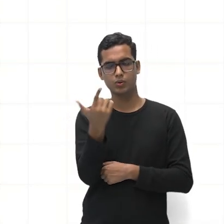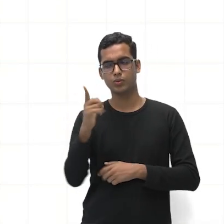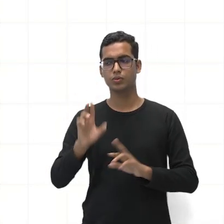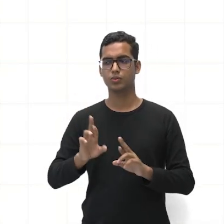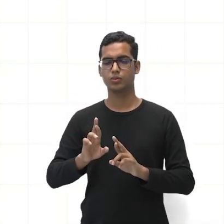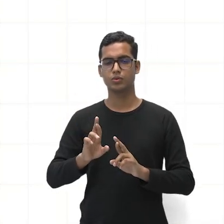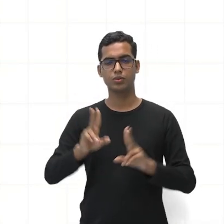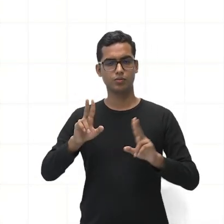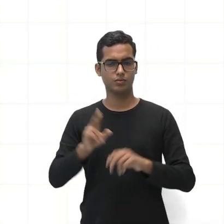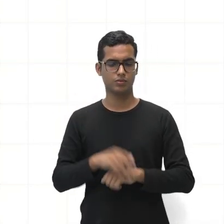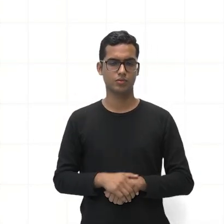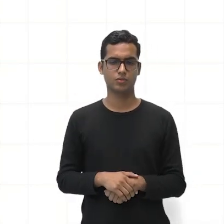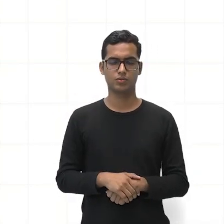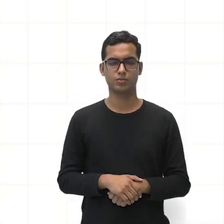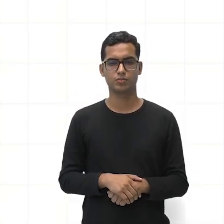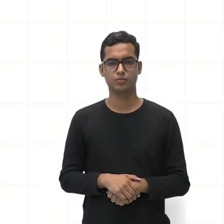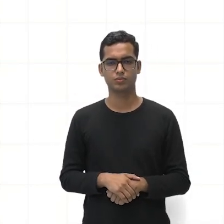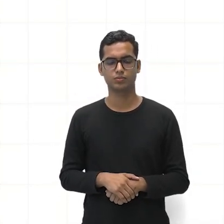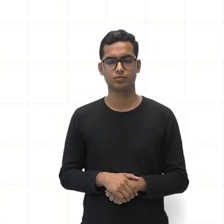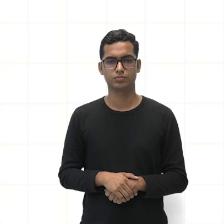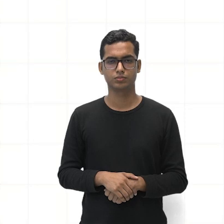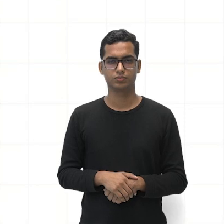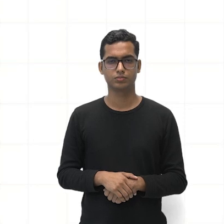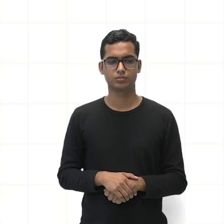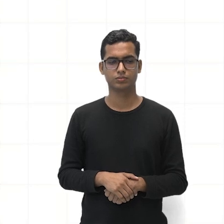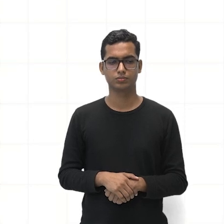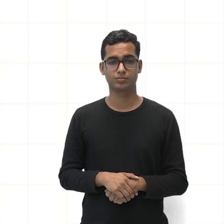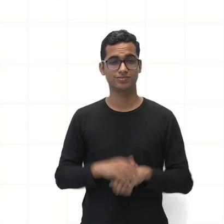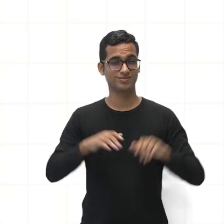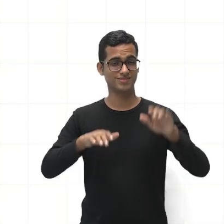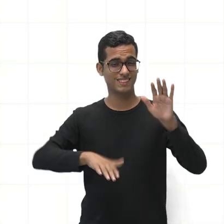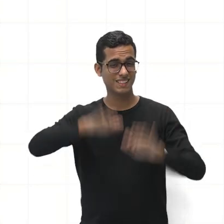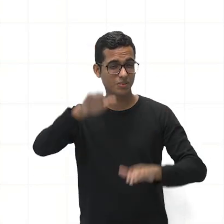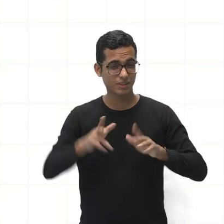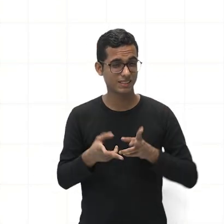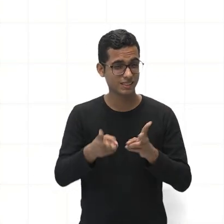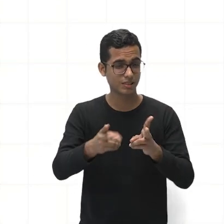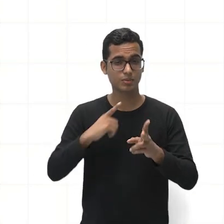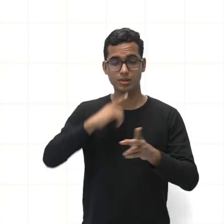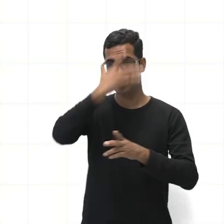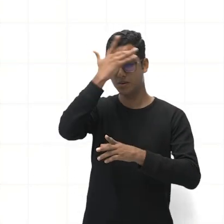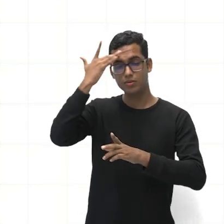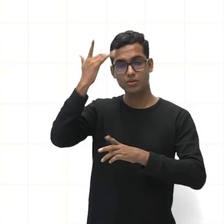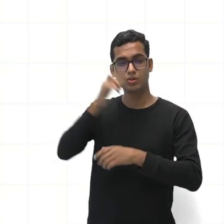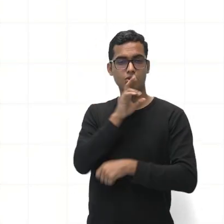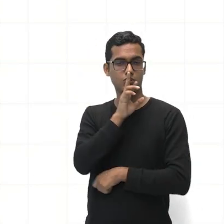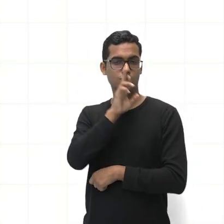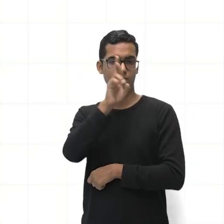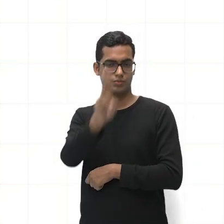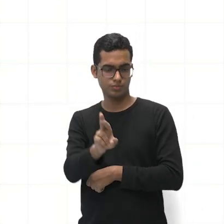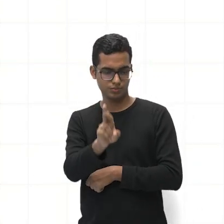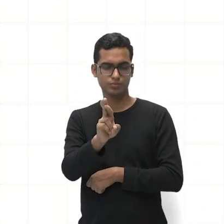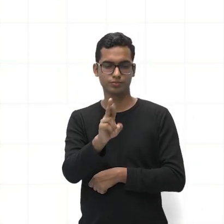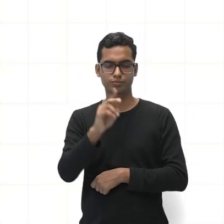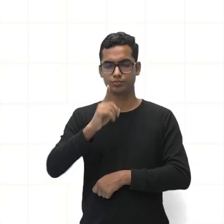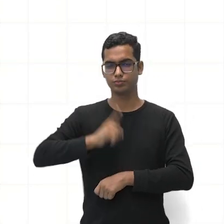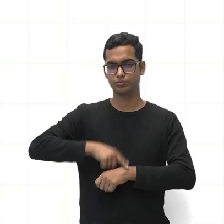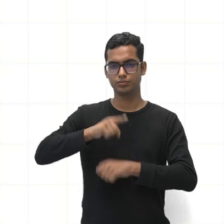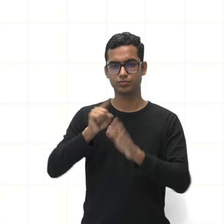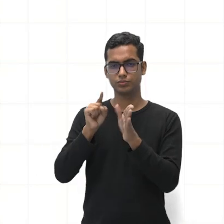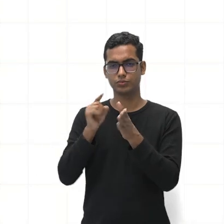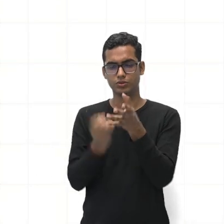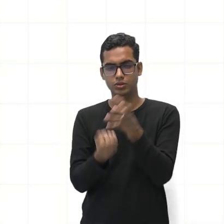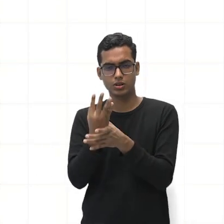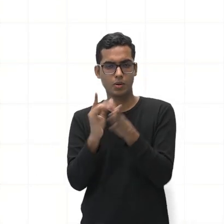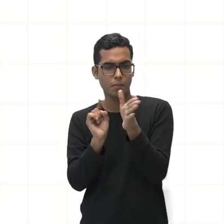da operação é diferença. Então isso daí, ó, vai depender, né, da pessoa que está desenvolvendo a questão aqui,